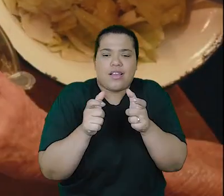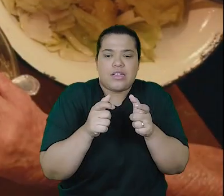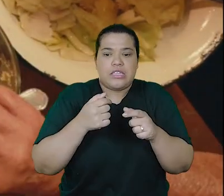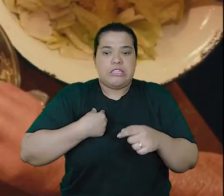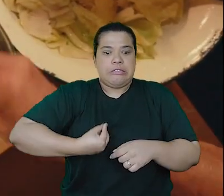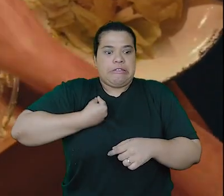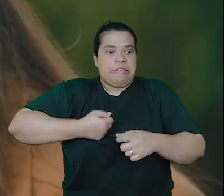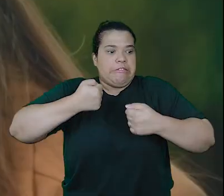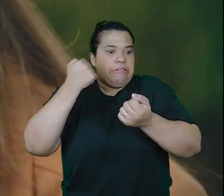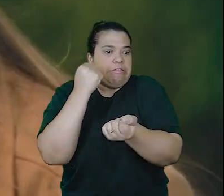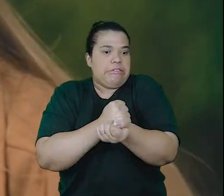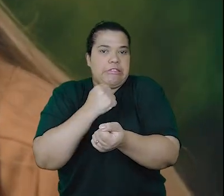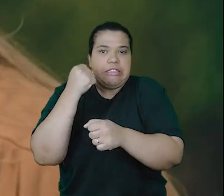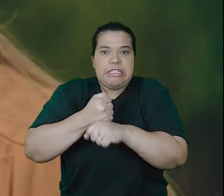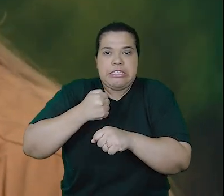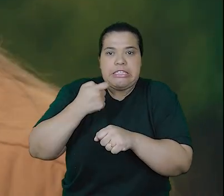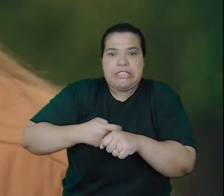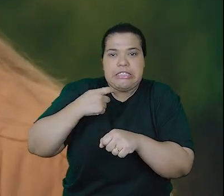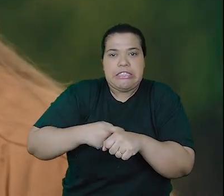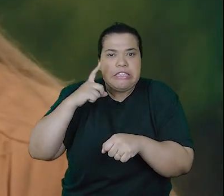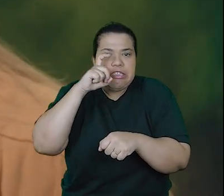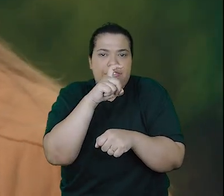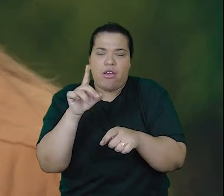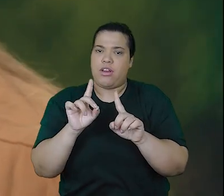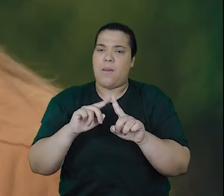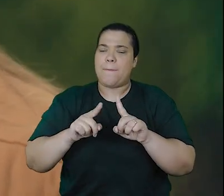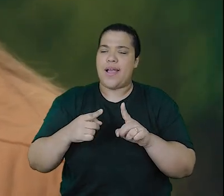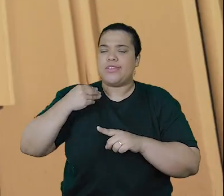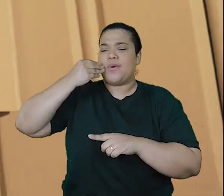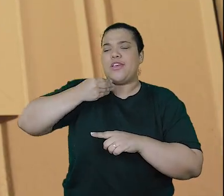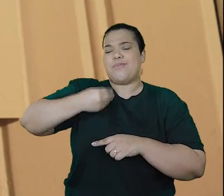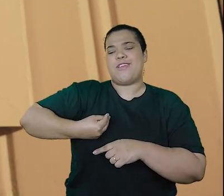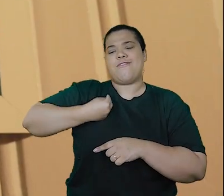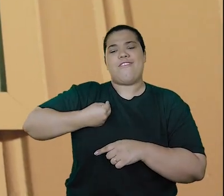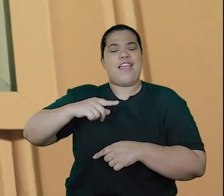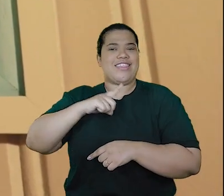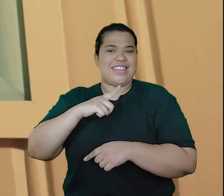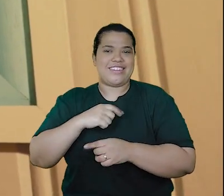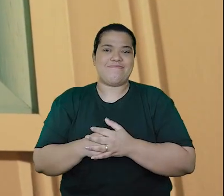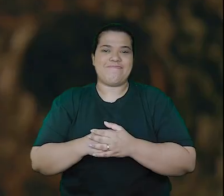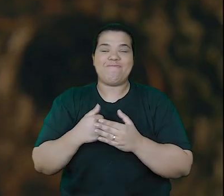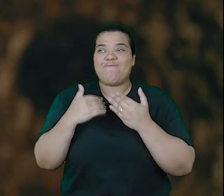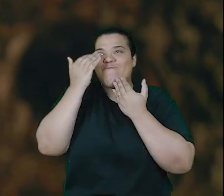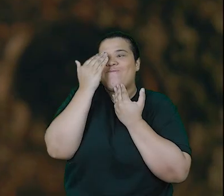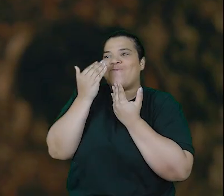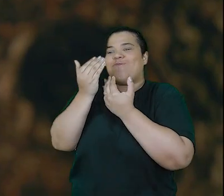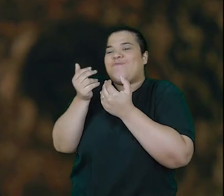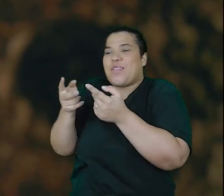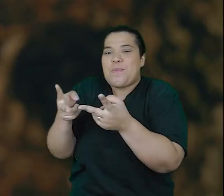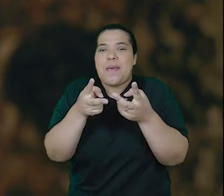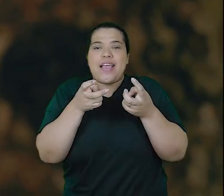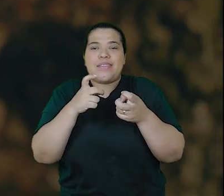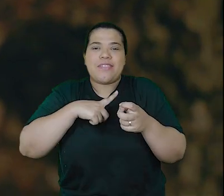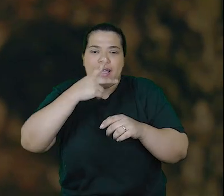de sobrevivência, mas num tempo de realmente viver essa experiência. Mas é muito gratificante você perceber que